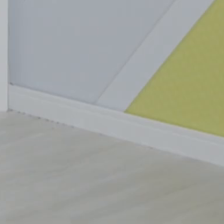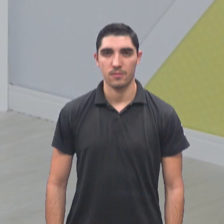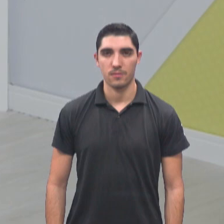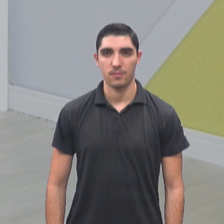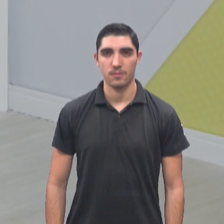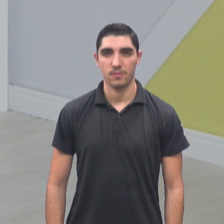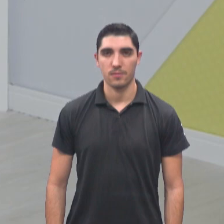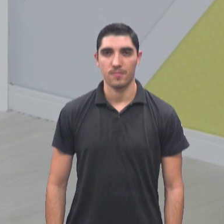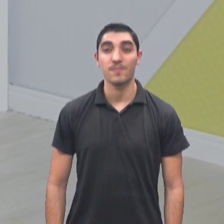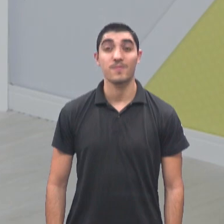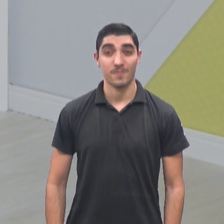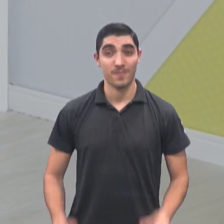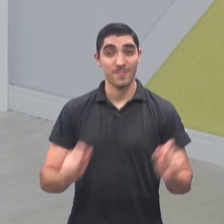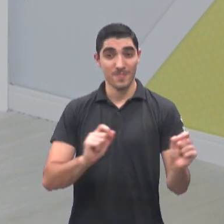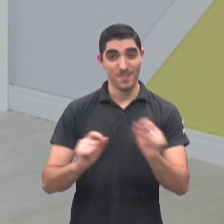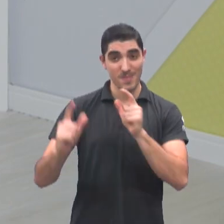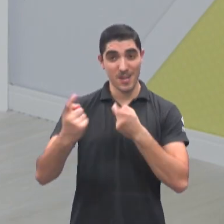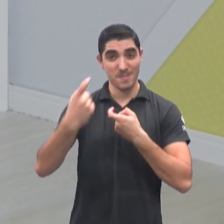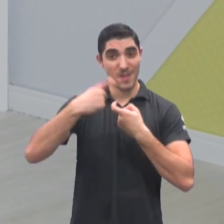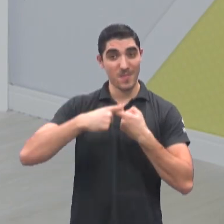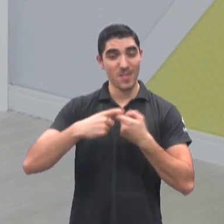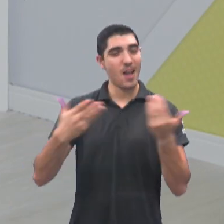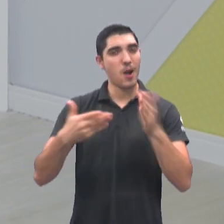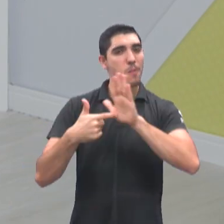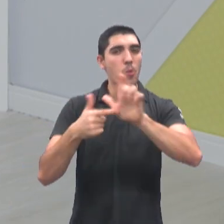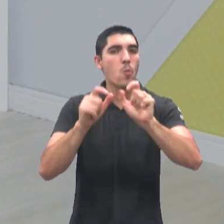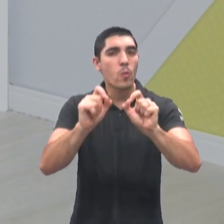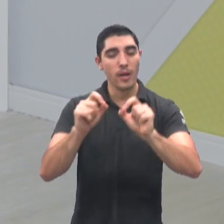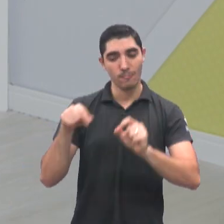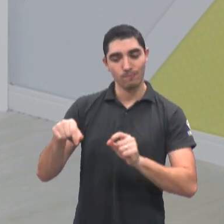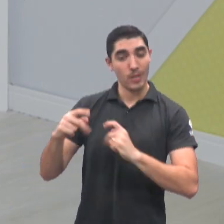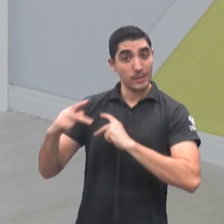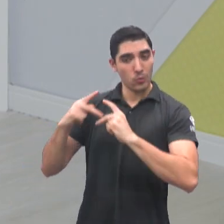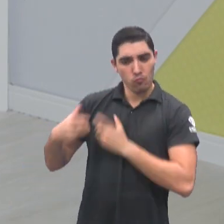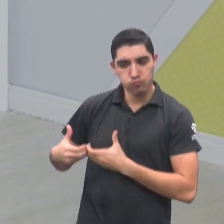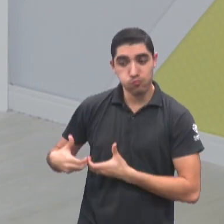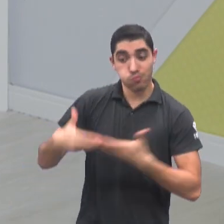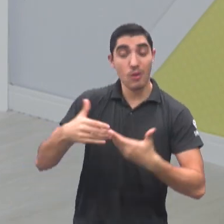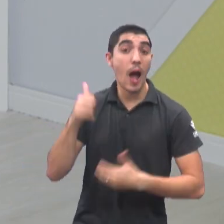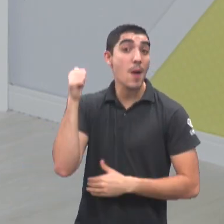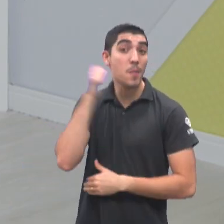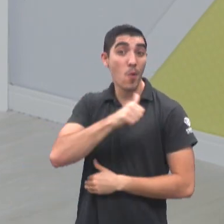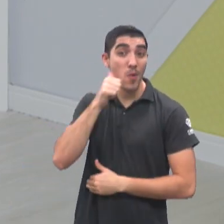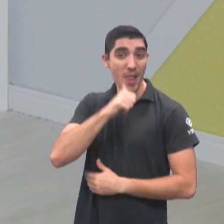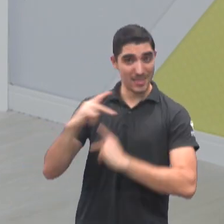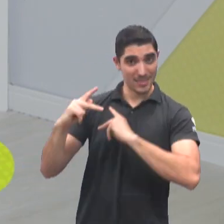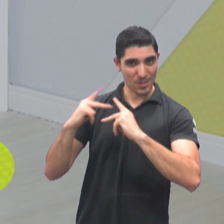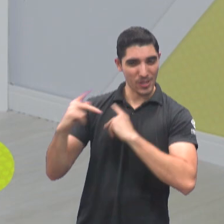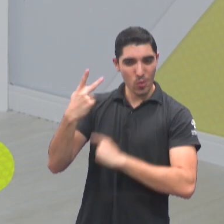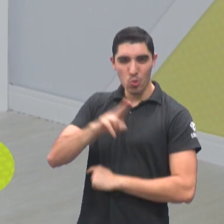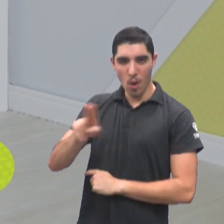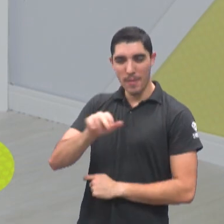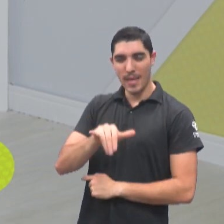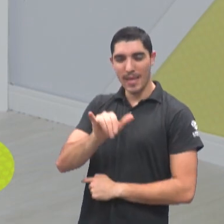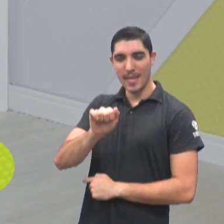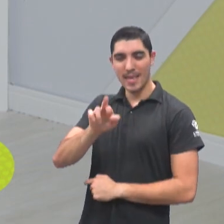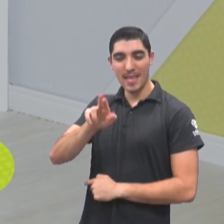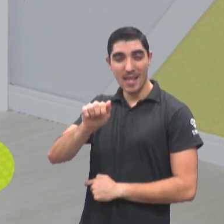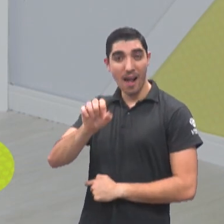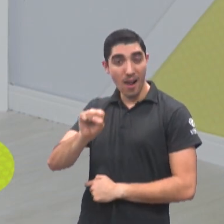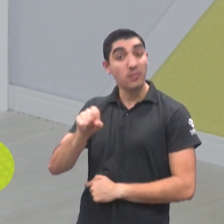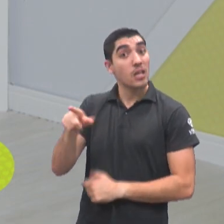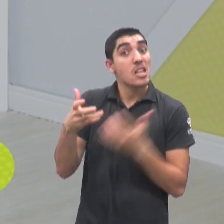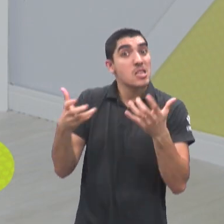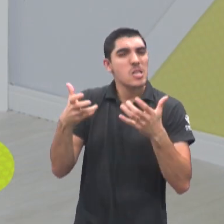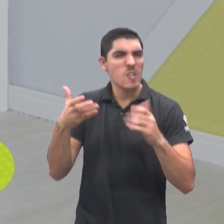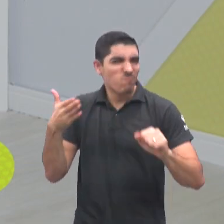Muito bem, estamos de volta com o Hora do Esporte para falar de rugby. As Iaras seguem lutando para entrar no top 8 do mundo. A seleção